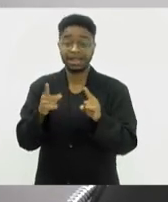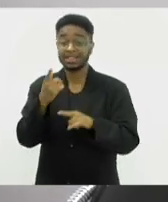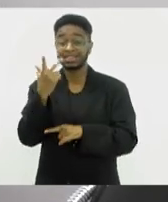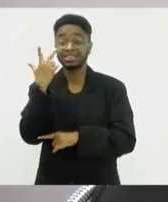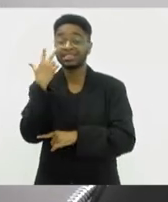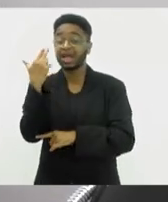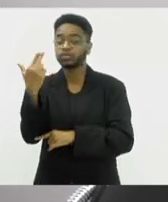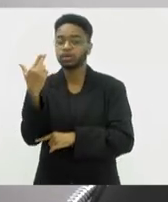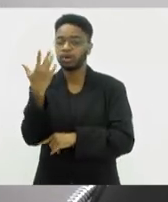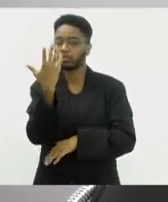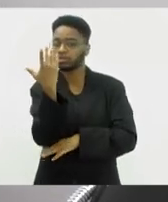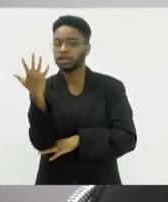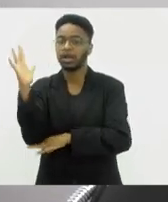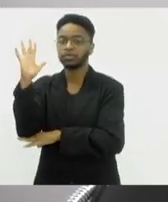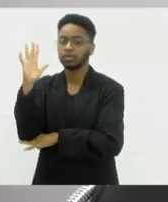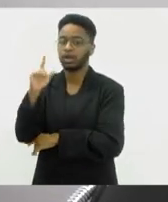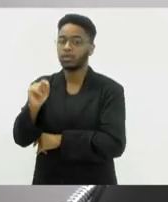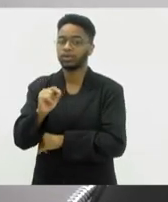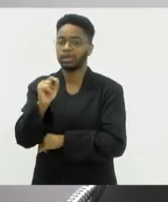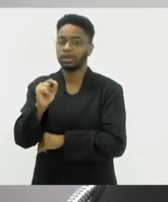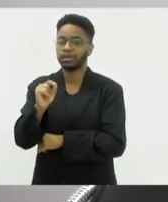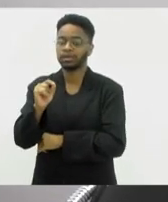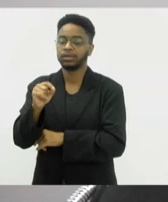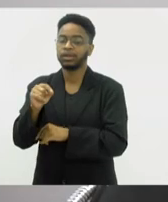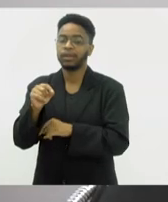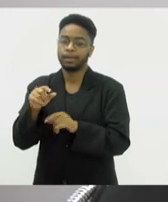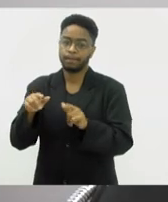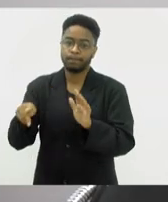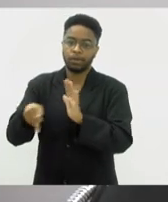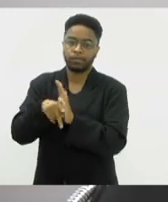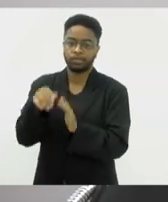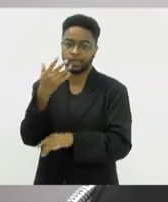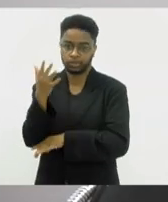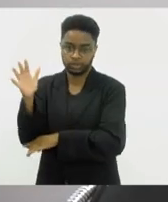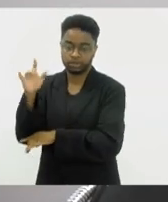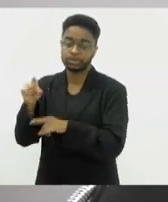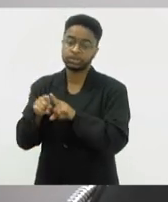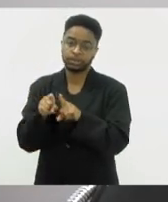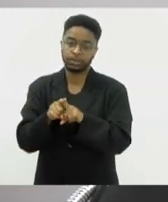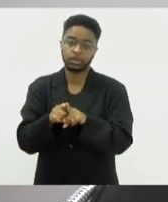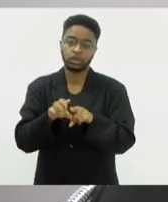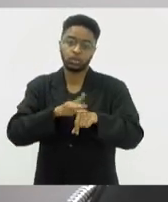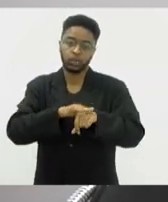e moléstia contagiosa é catástrofe natural.